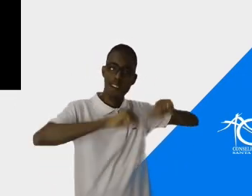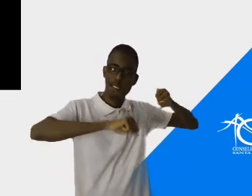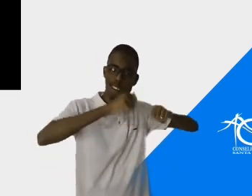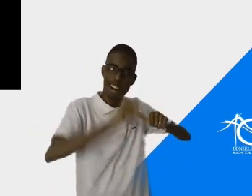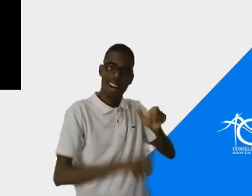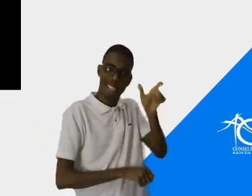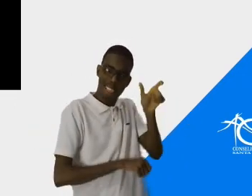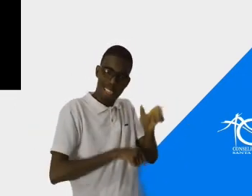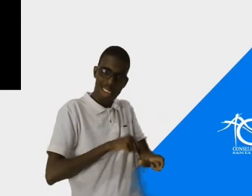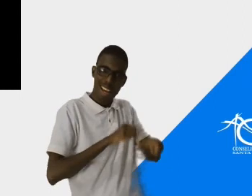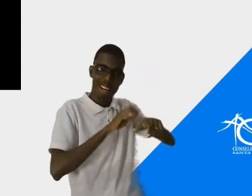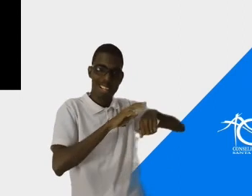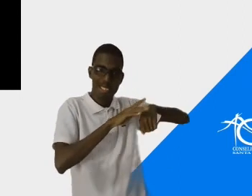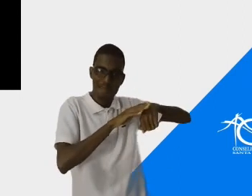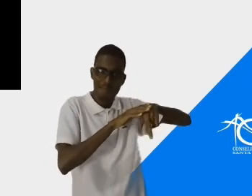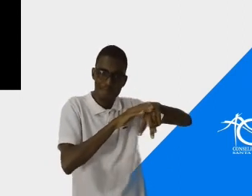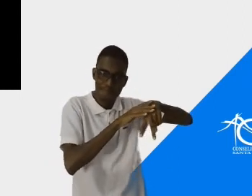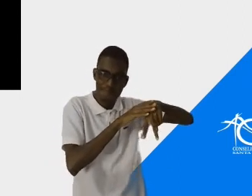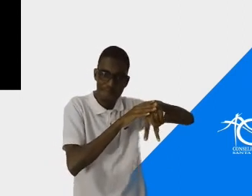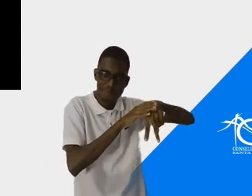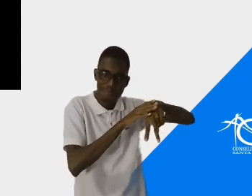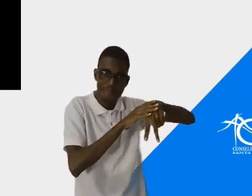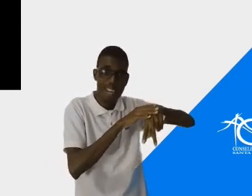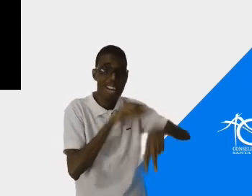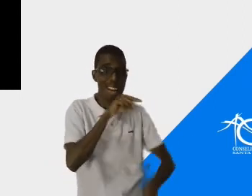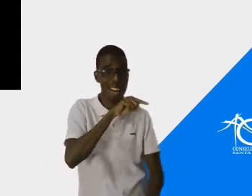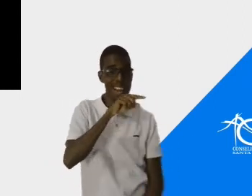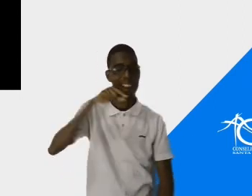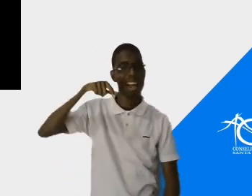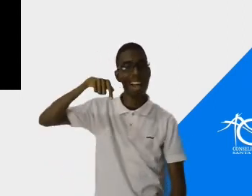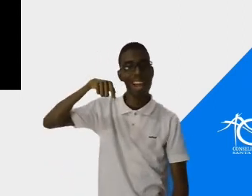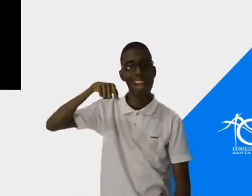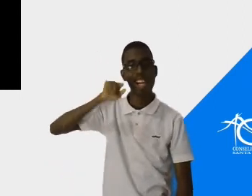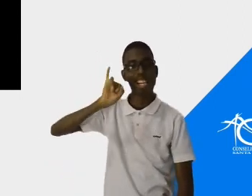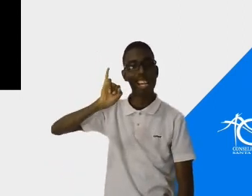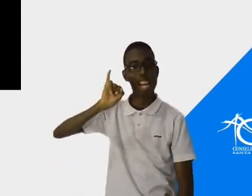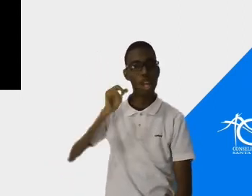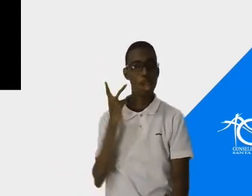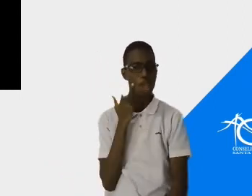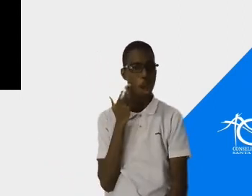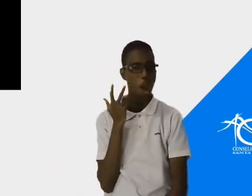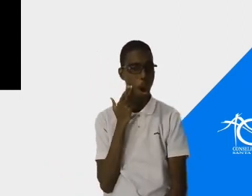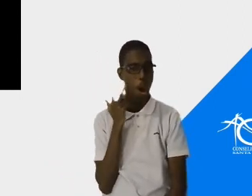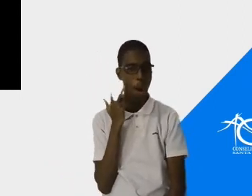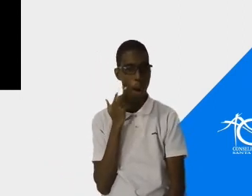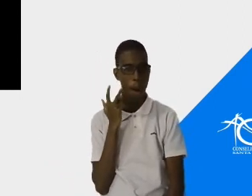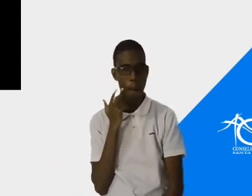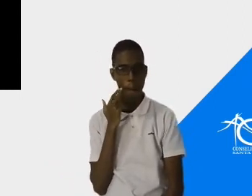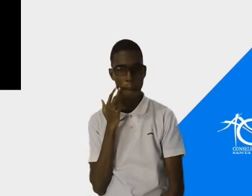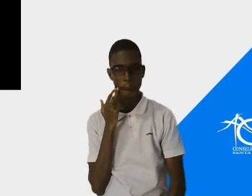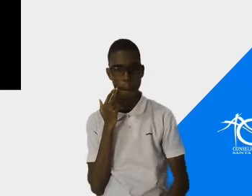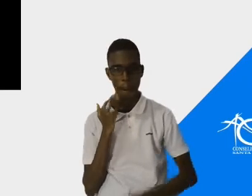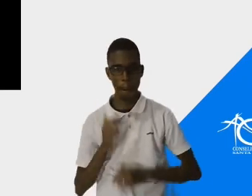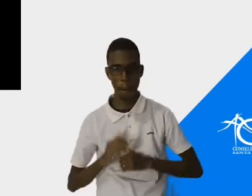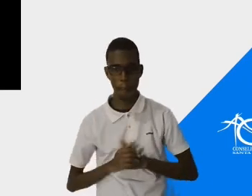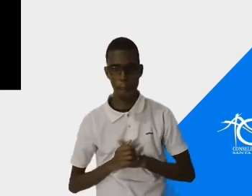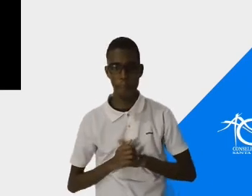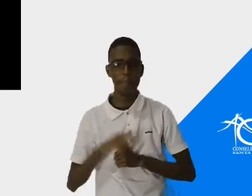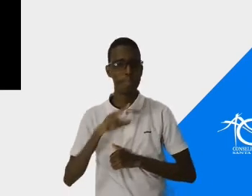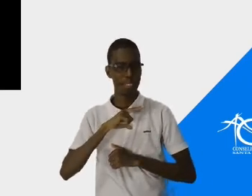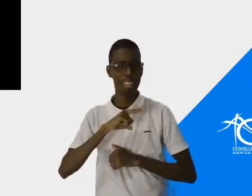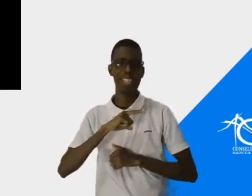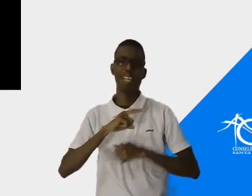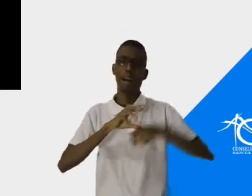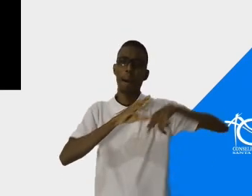um QI normal, né? Um QI, acho que era de 100, deixa eu ver, tanto paciente, né, gente?